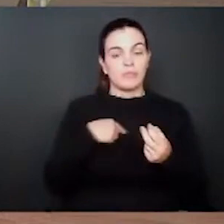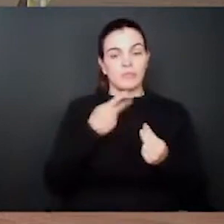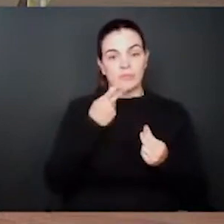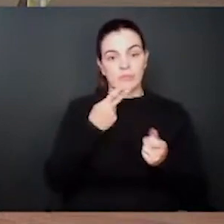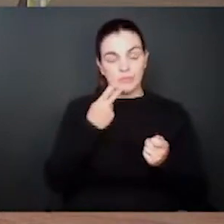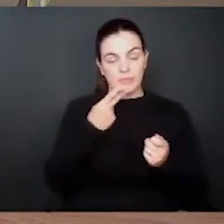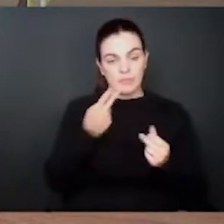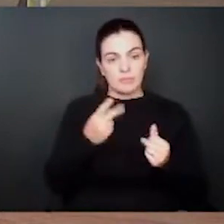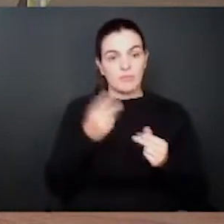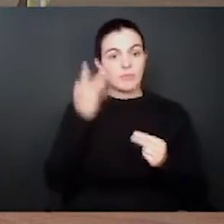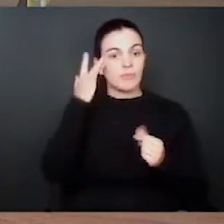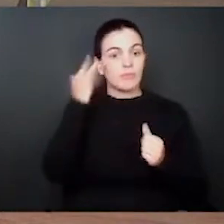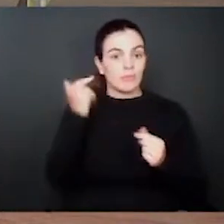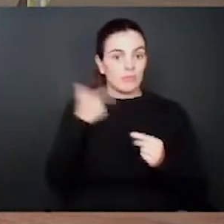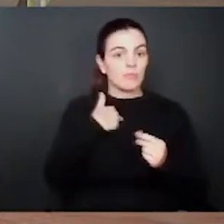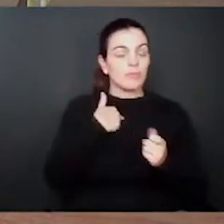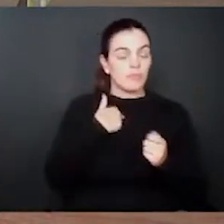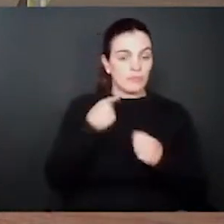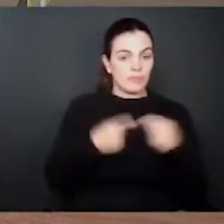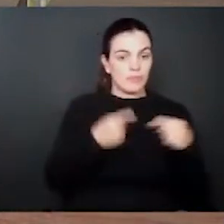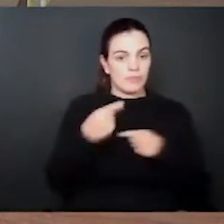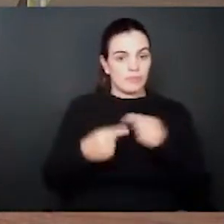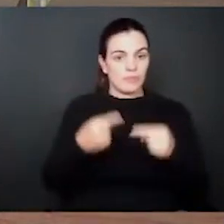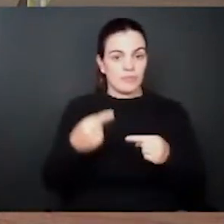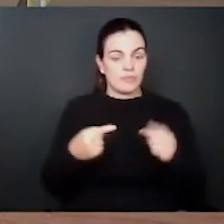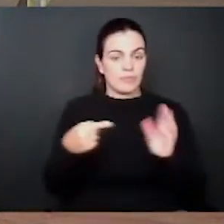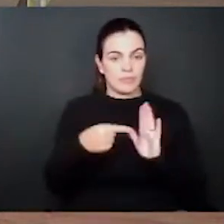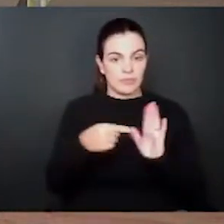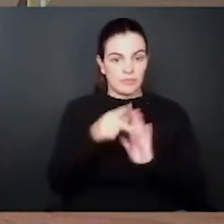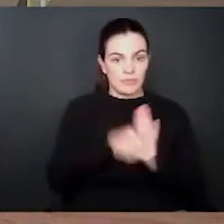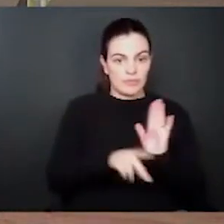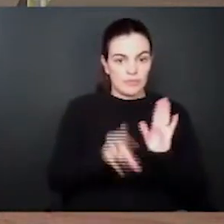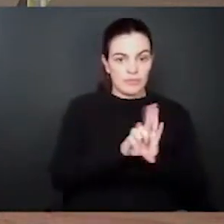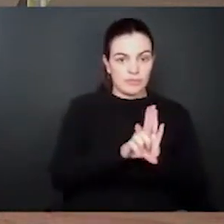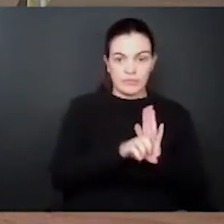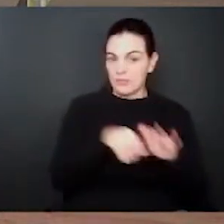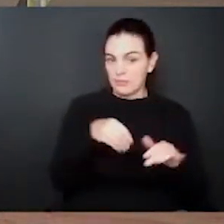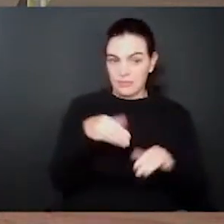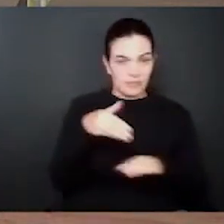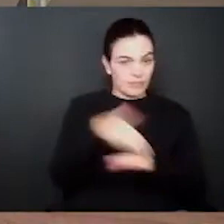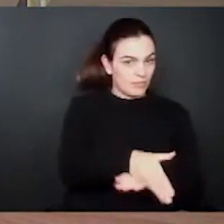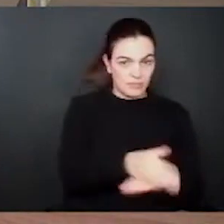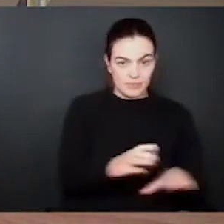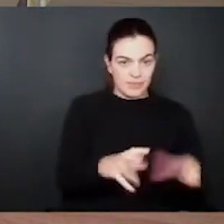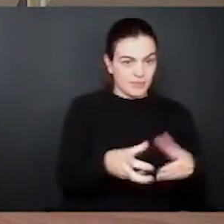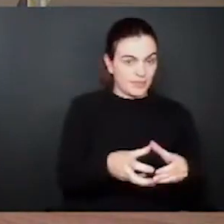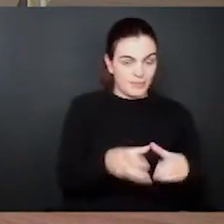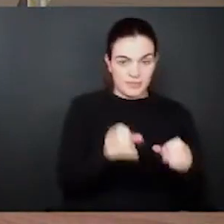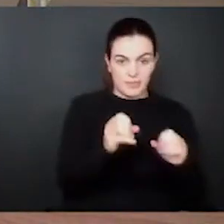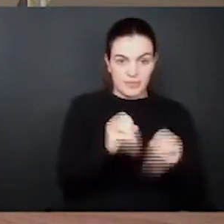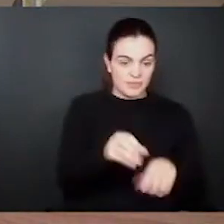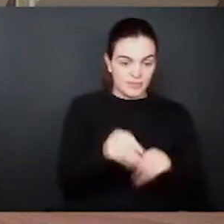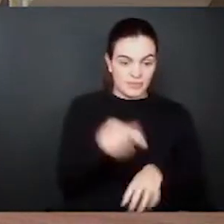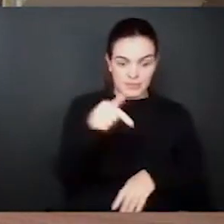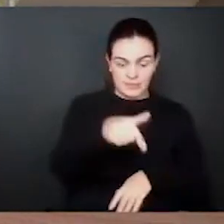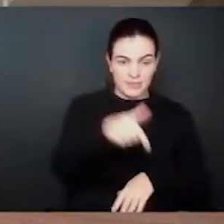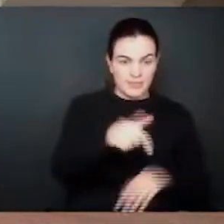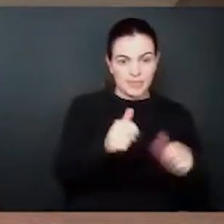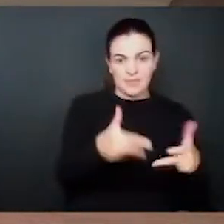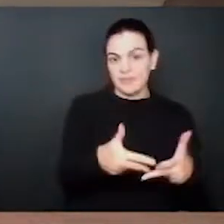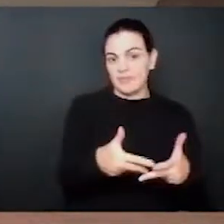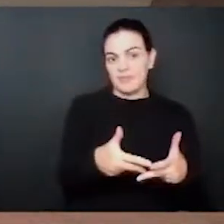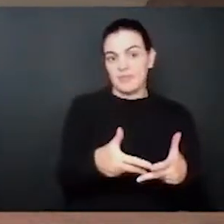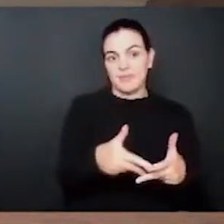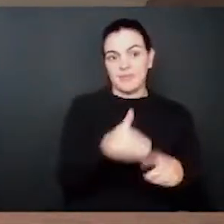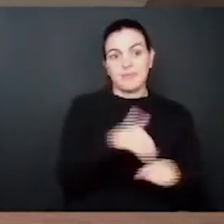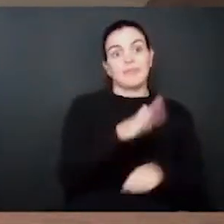lei não ter passado pela Comissão de Educação, que, no meu entendimento, era uma das comissões mais importantes.